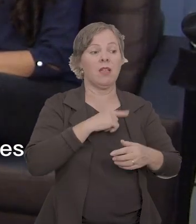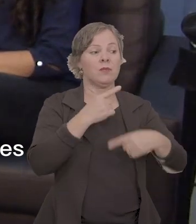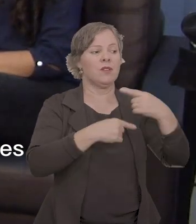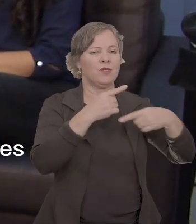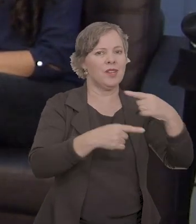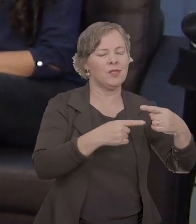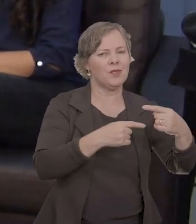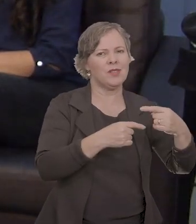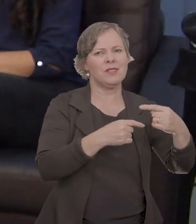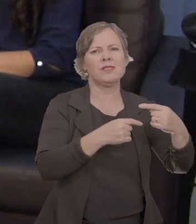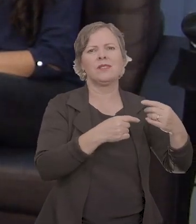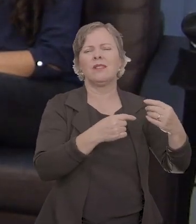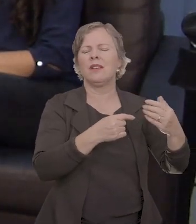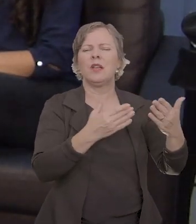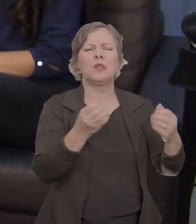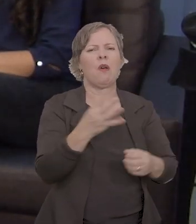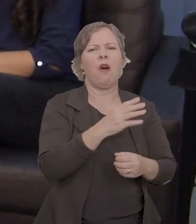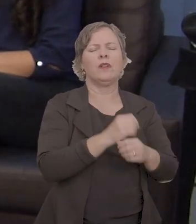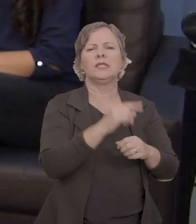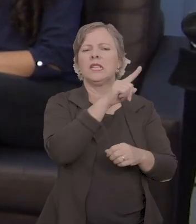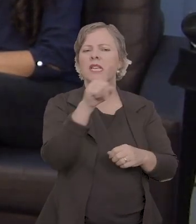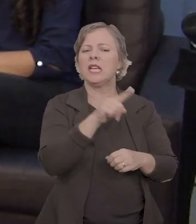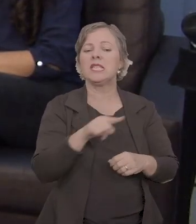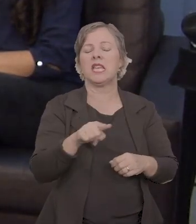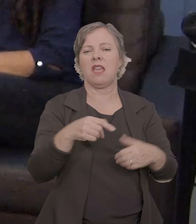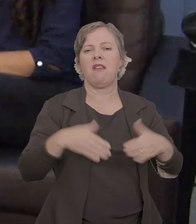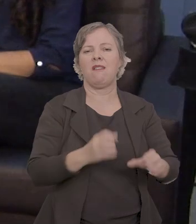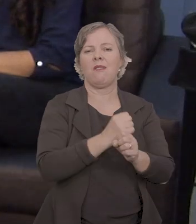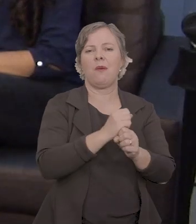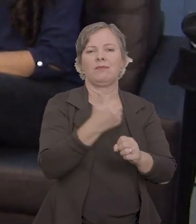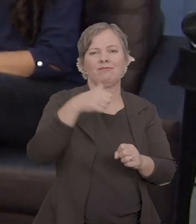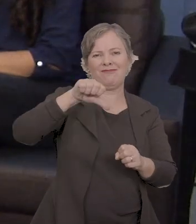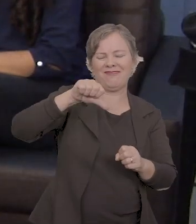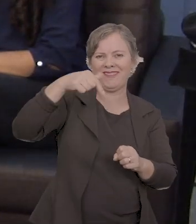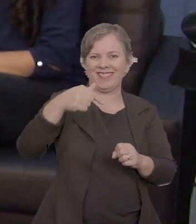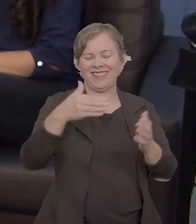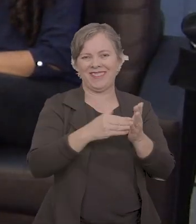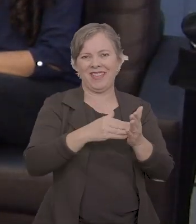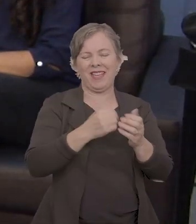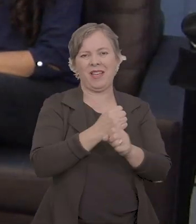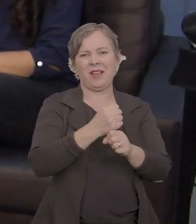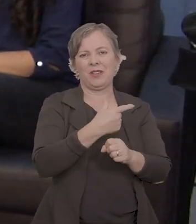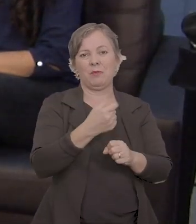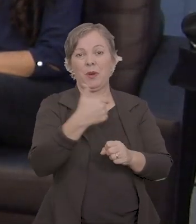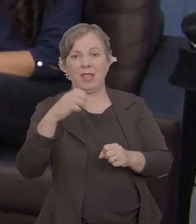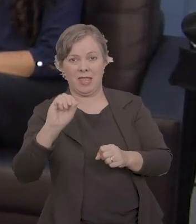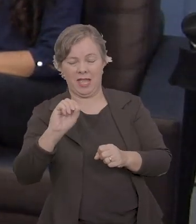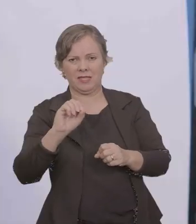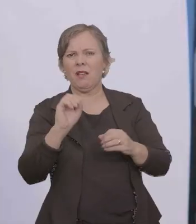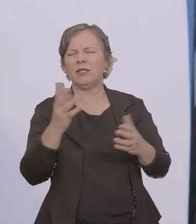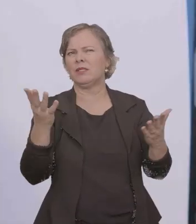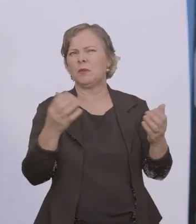pouquinho mais recentes, né? Que é a geração Z. Nascidos ali entre o ano de 97 até 2010, então aí essa onda